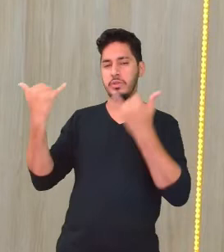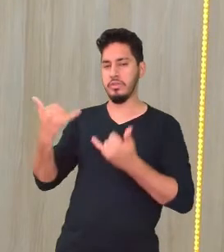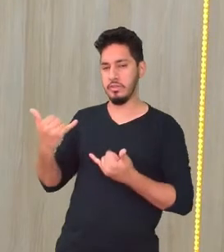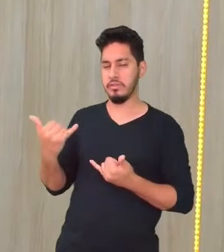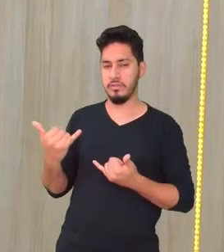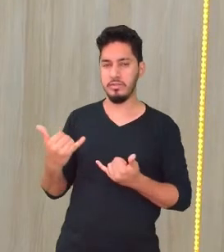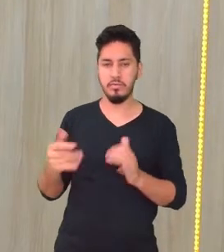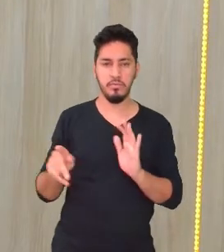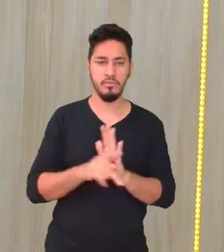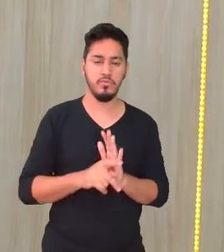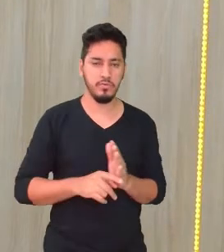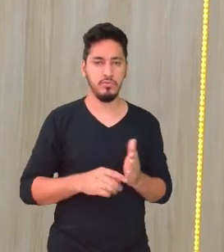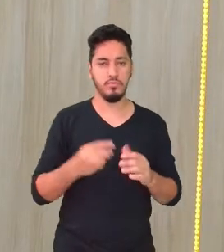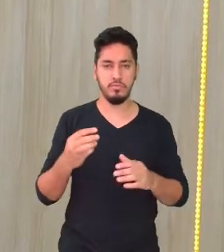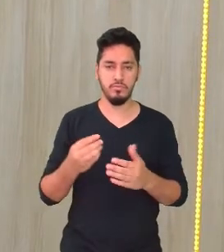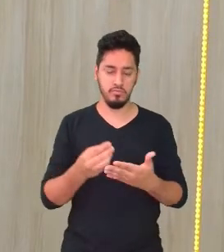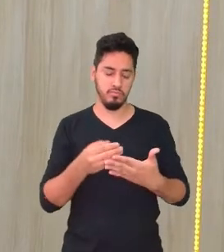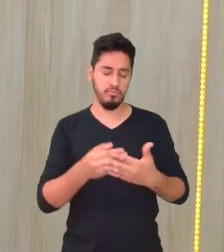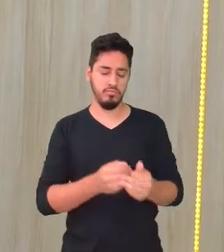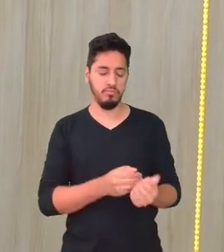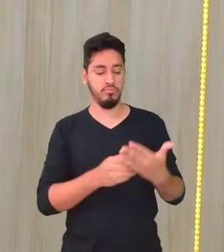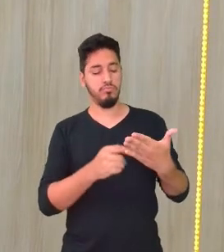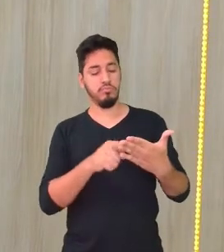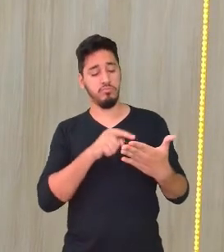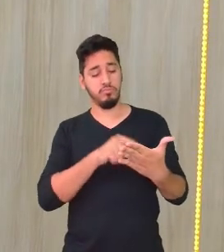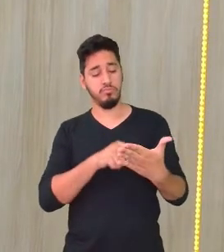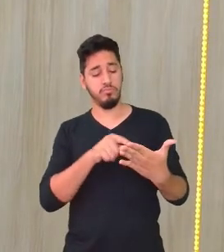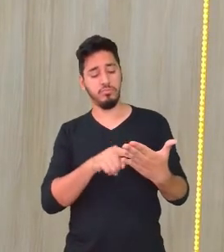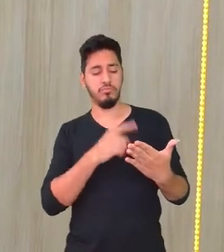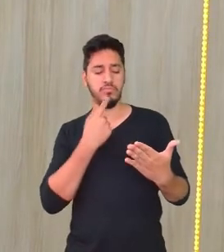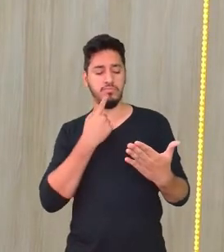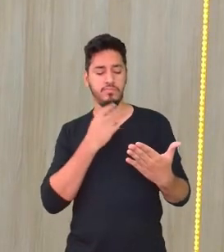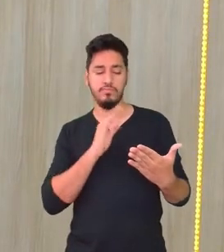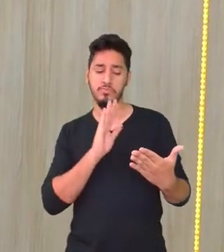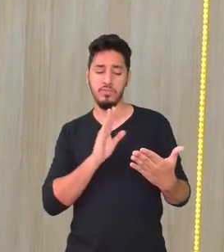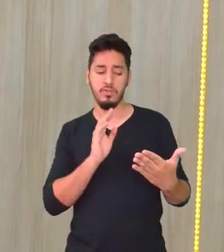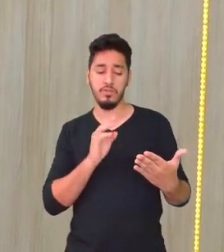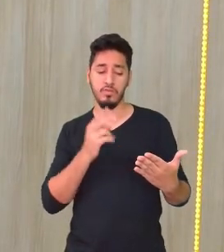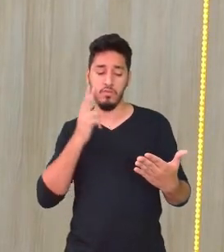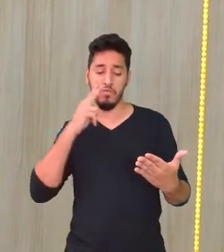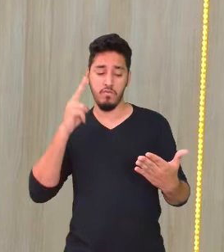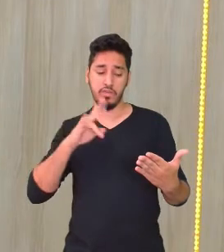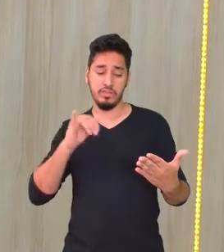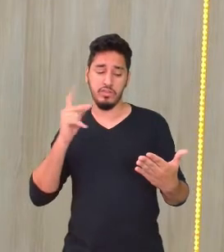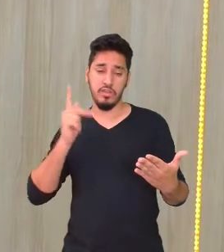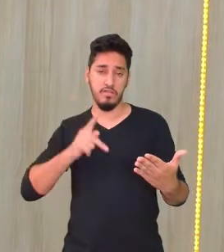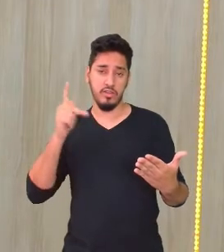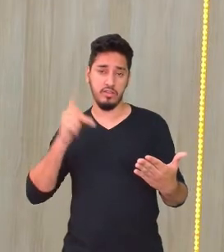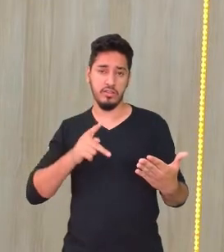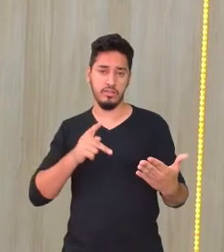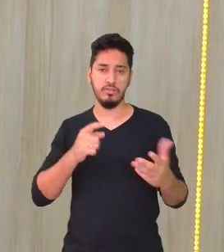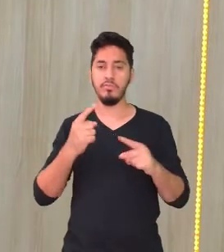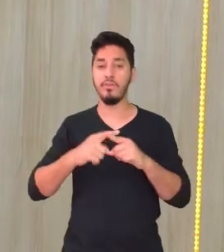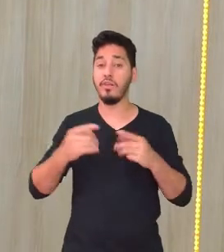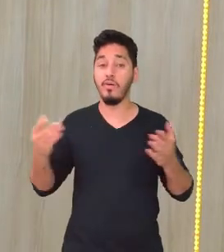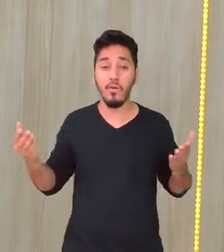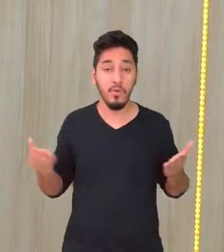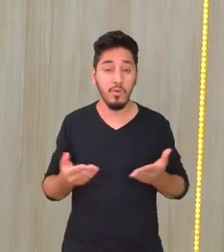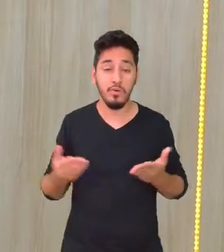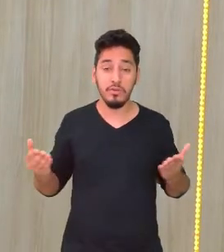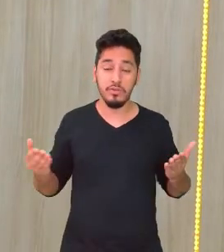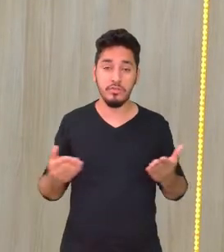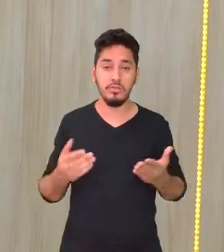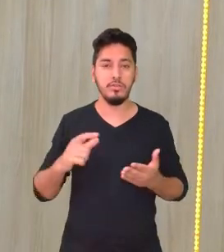pelo meu aplicativo de mensagens e eu tive que fazer um trabalho de checagem, porque hoje a gente tem também